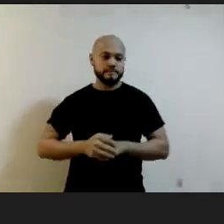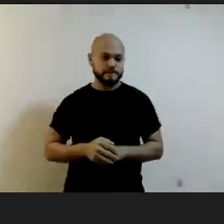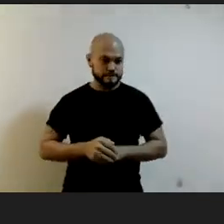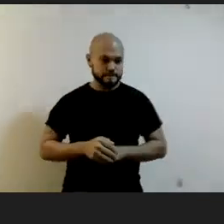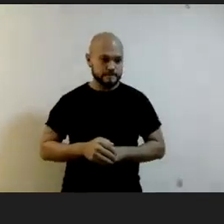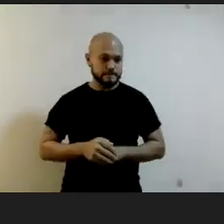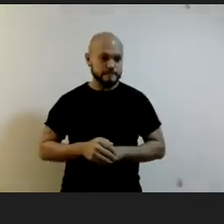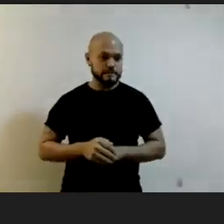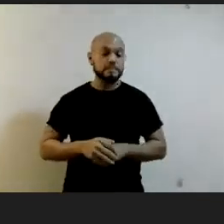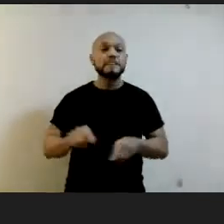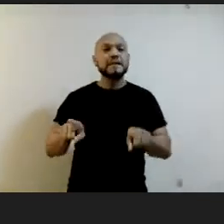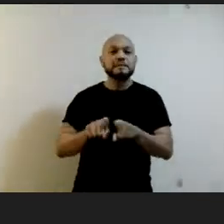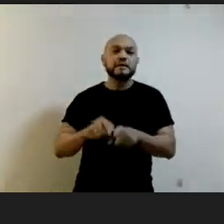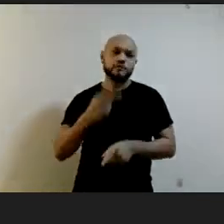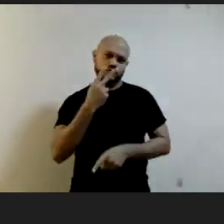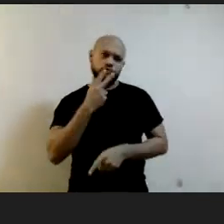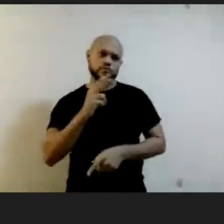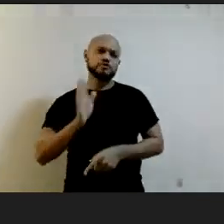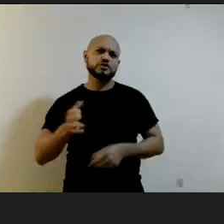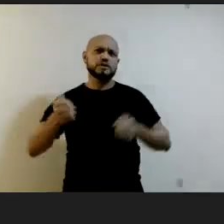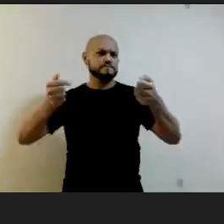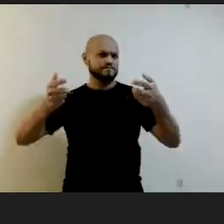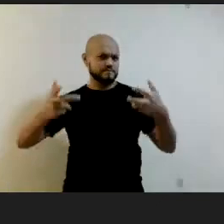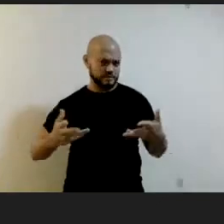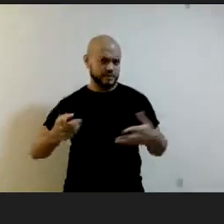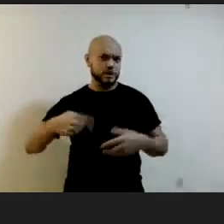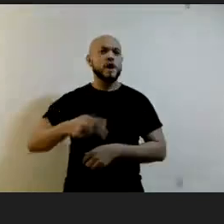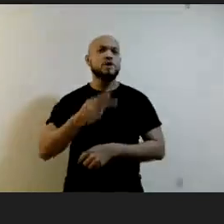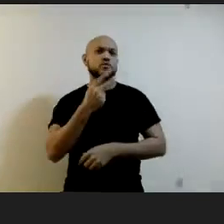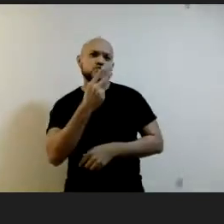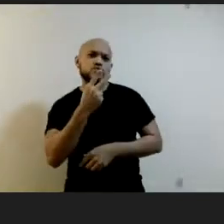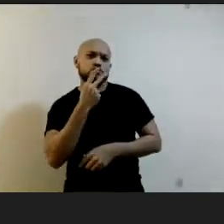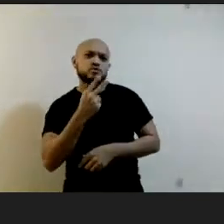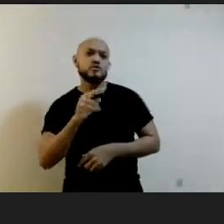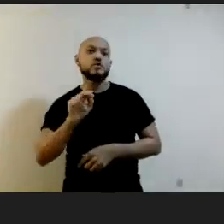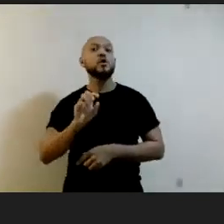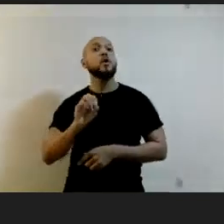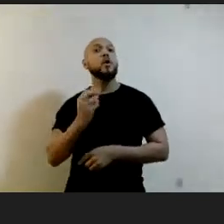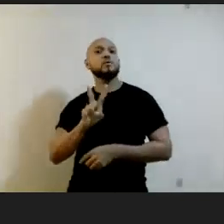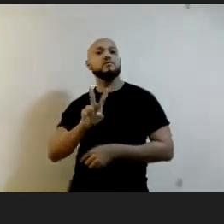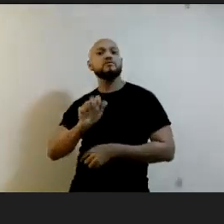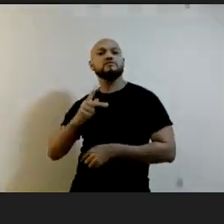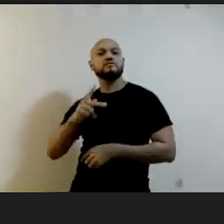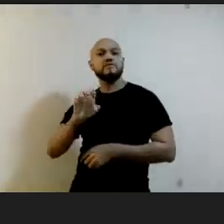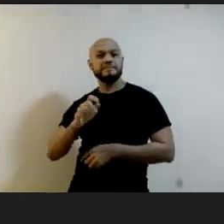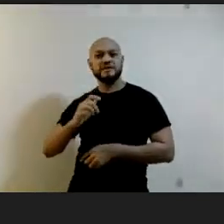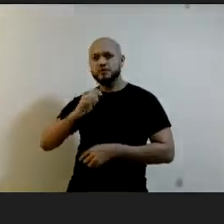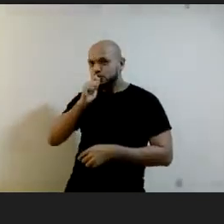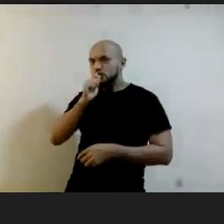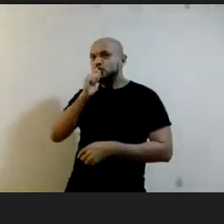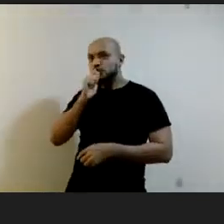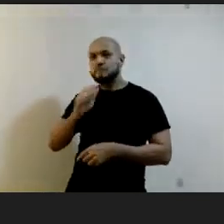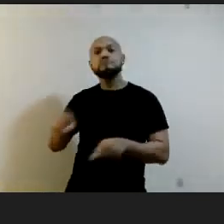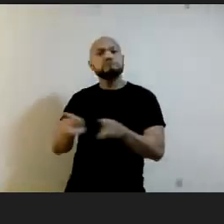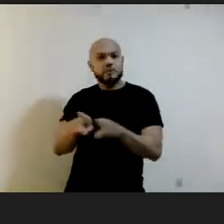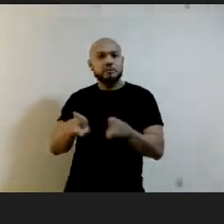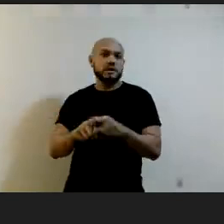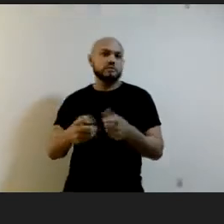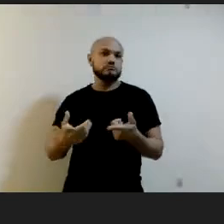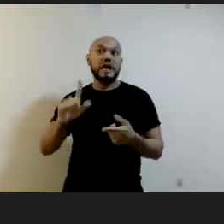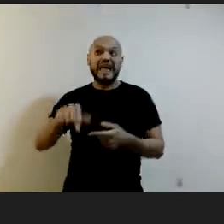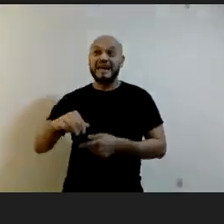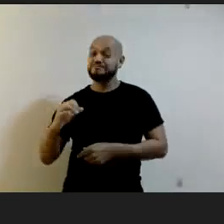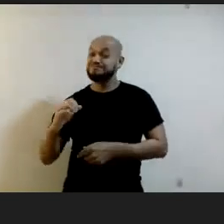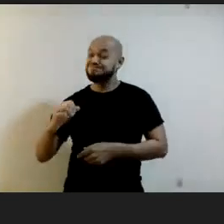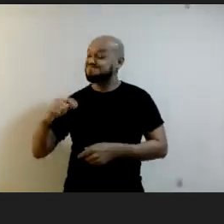do fumo a gente já falou, né? O fumo do cigarro, os vapes, são extremamente danosos para o